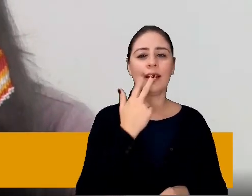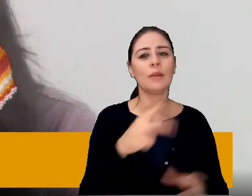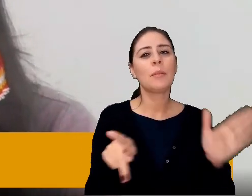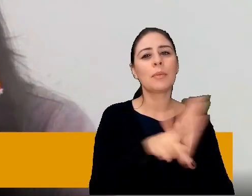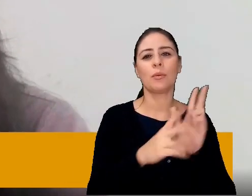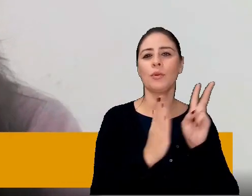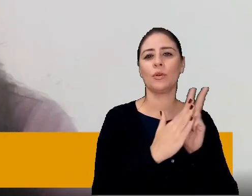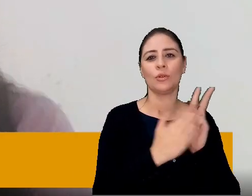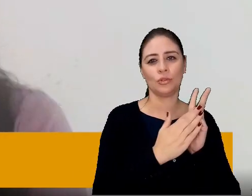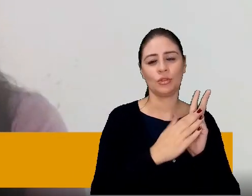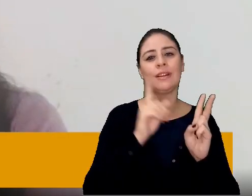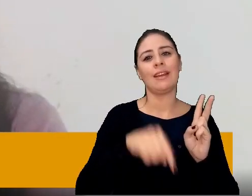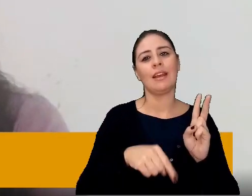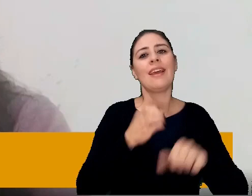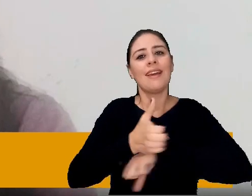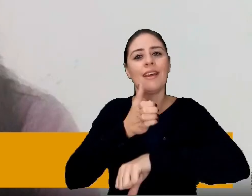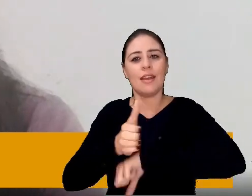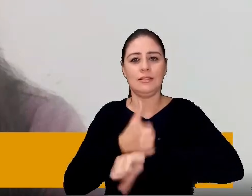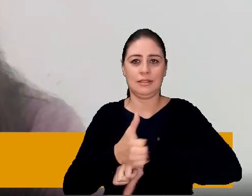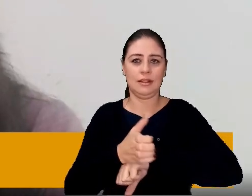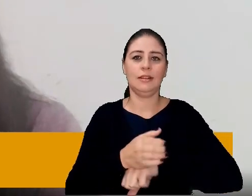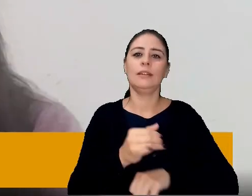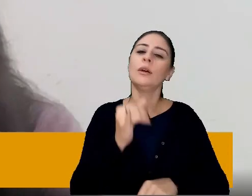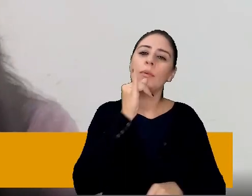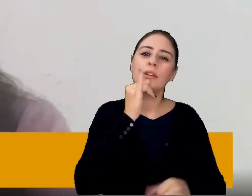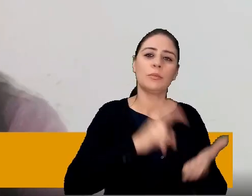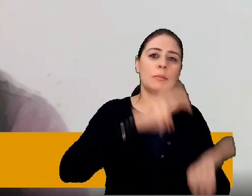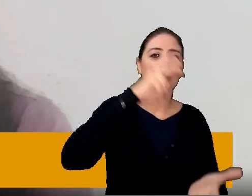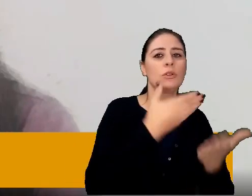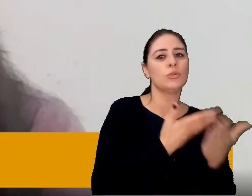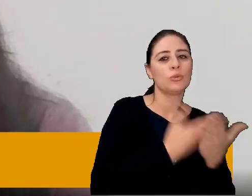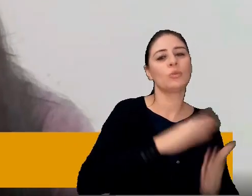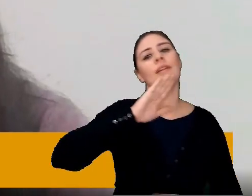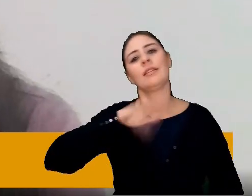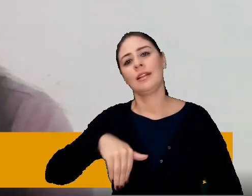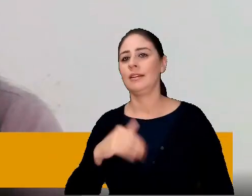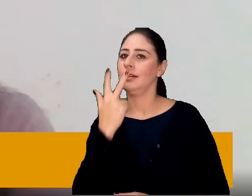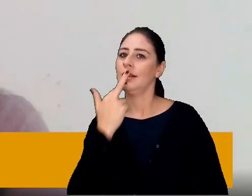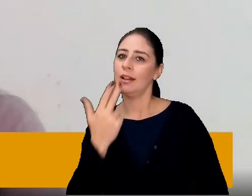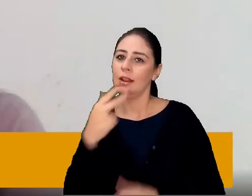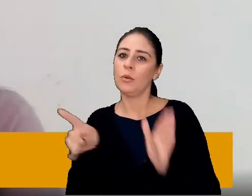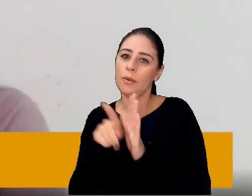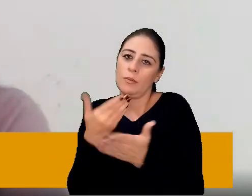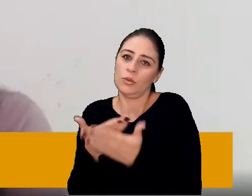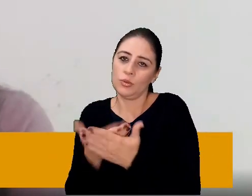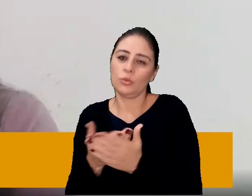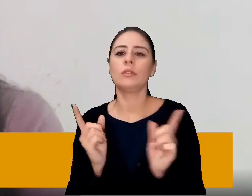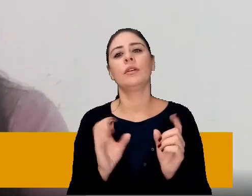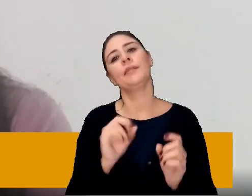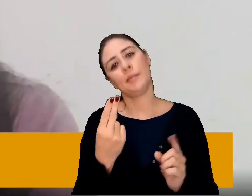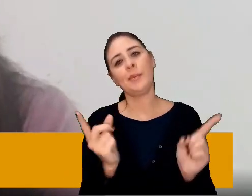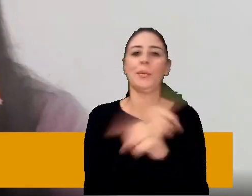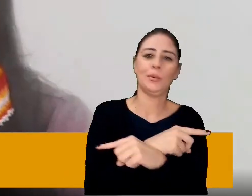que frequentam as aulas de Caingangue e de Guarani, que funcionava como contraturno. Quem estudava de manhã fazia as aulas de língua à tarde,